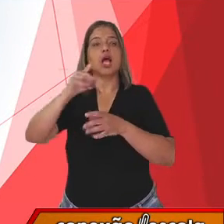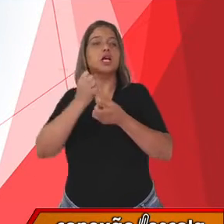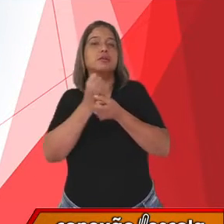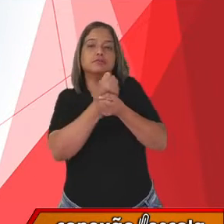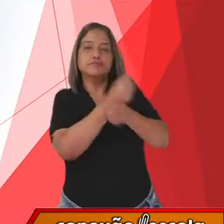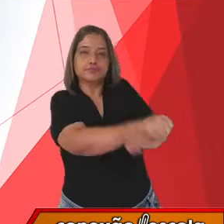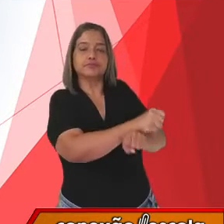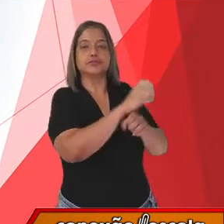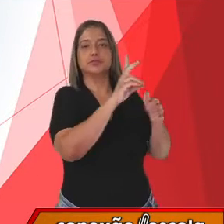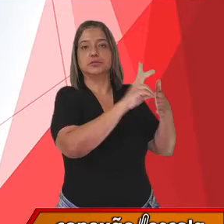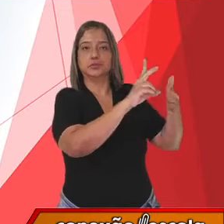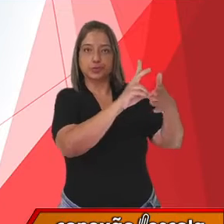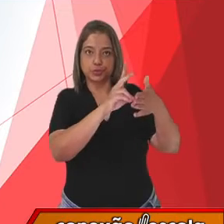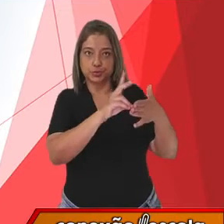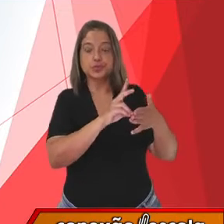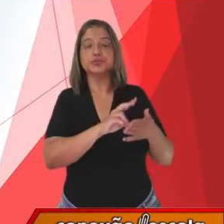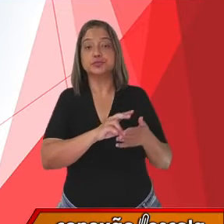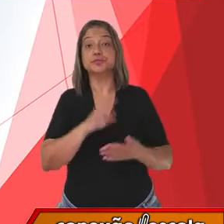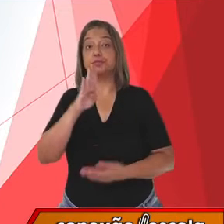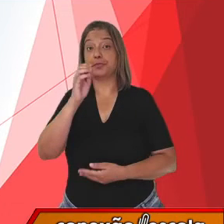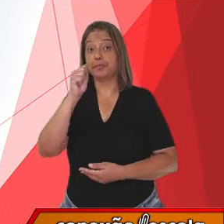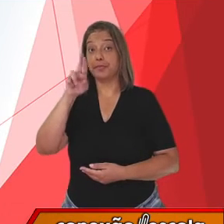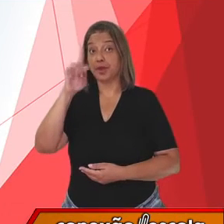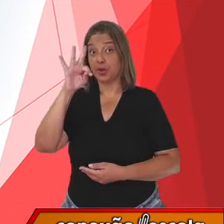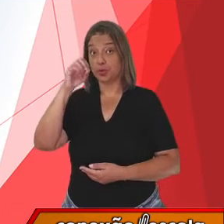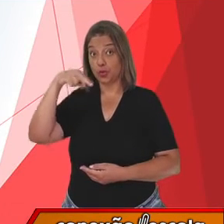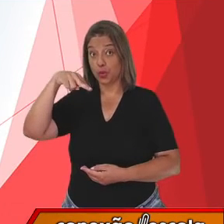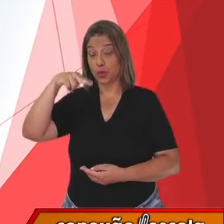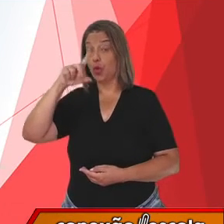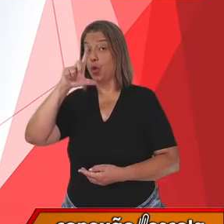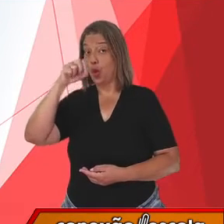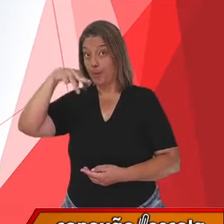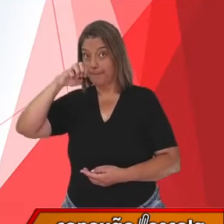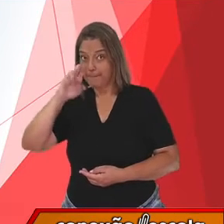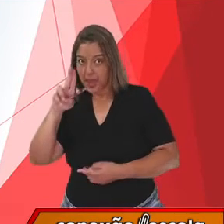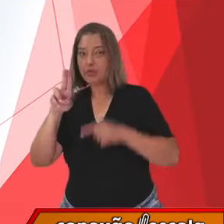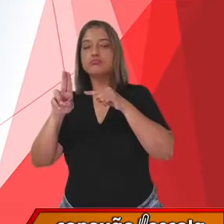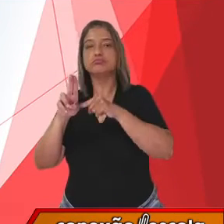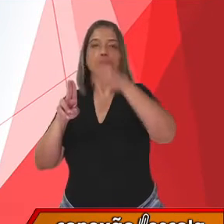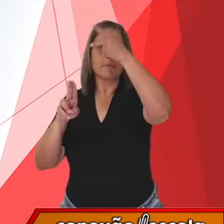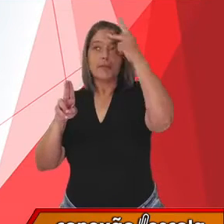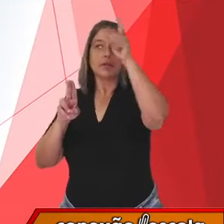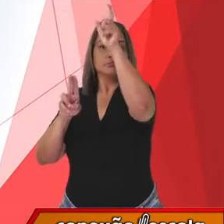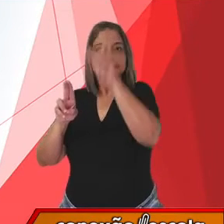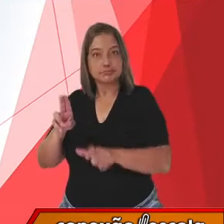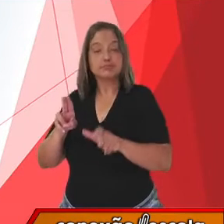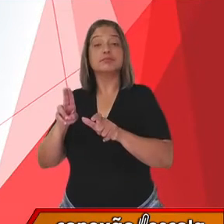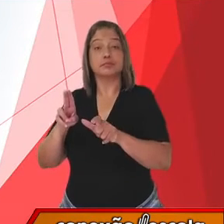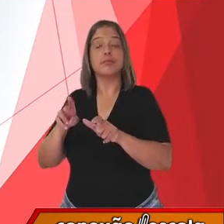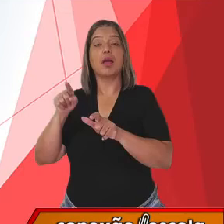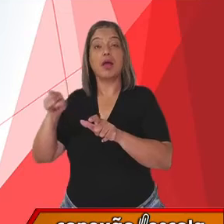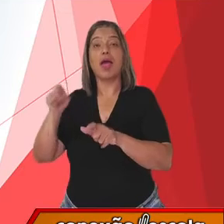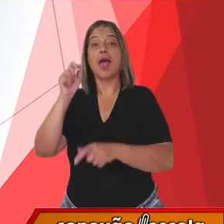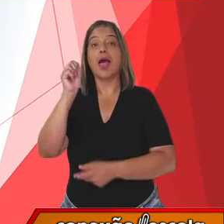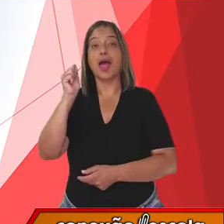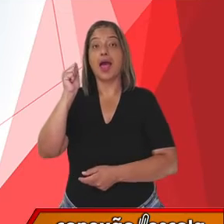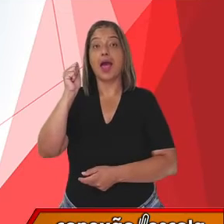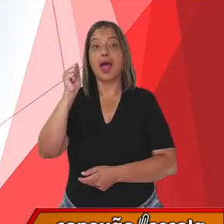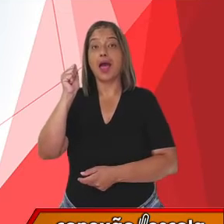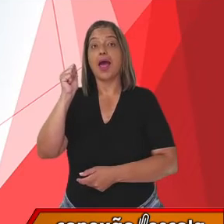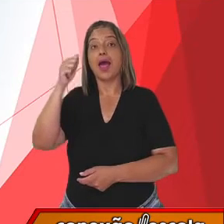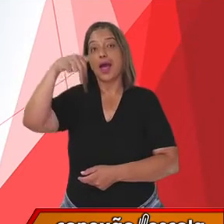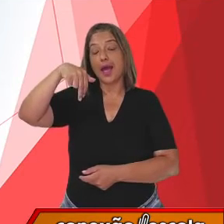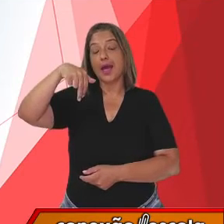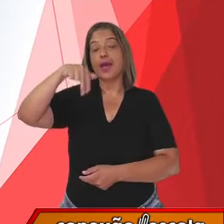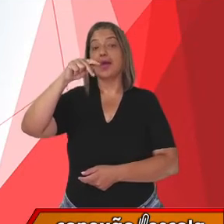índios. Bartolomeu Bueno da Silva ficou conhecido como Anhanguera, nome pelo qual